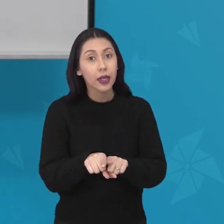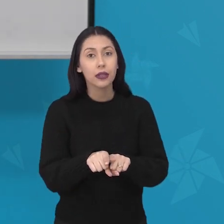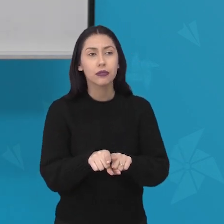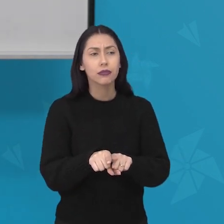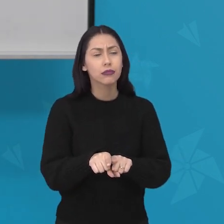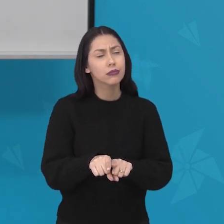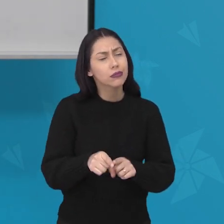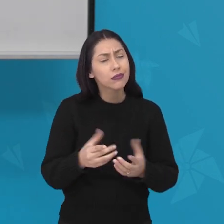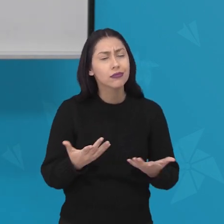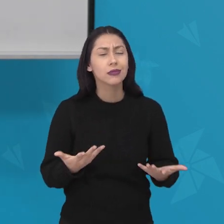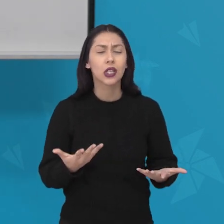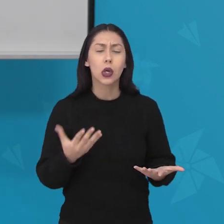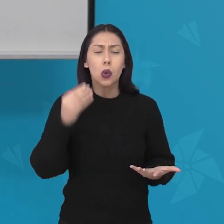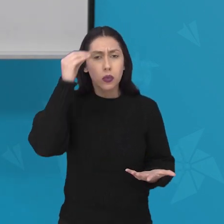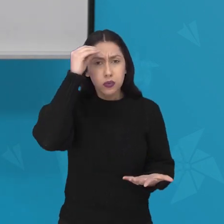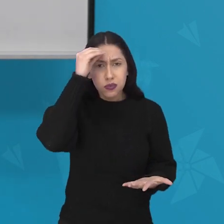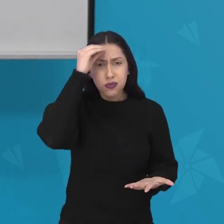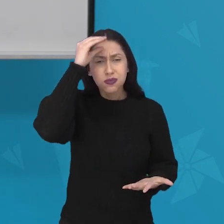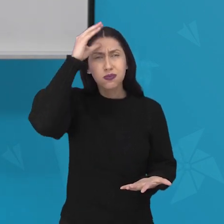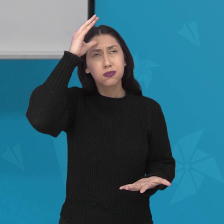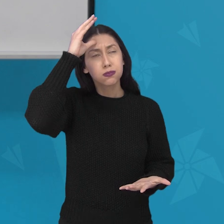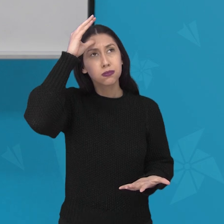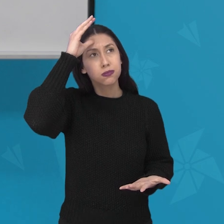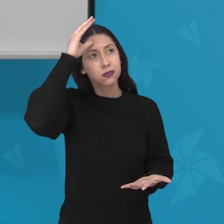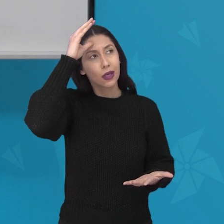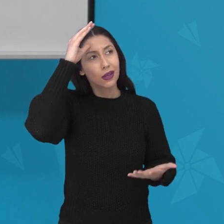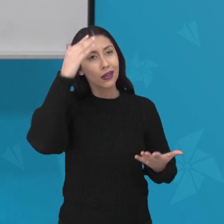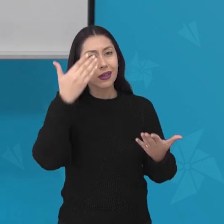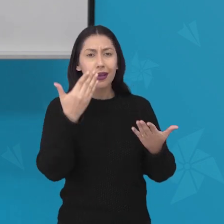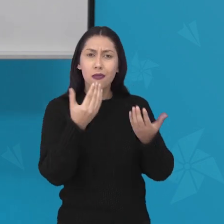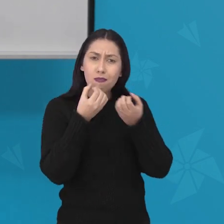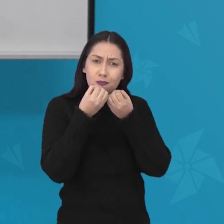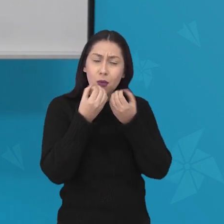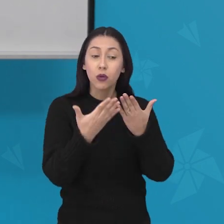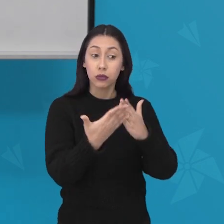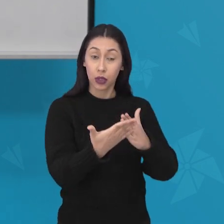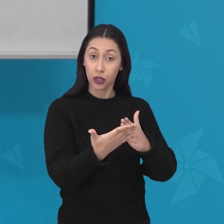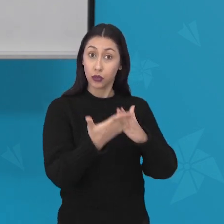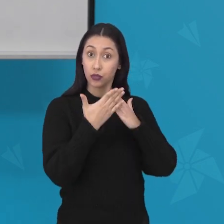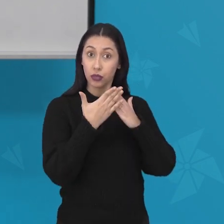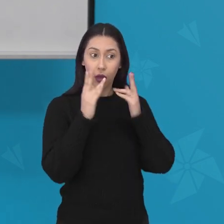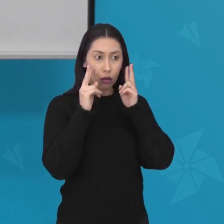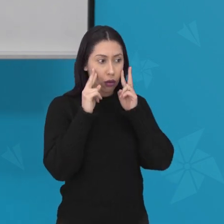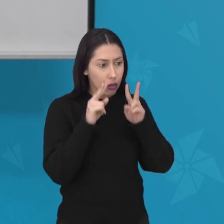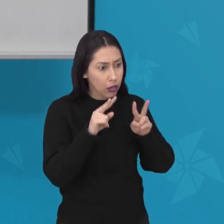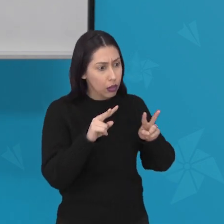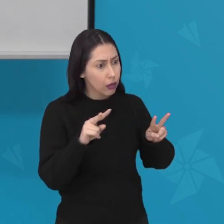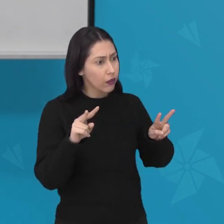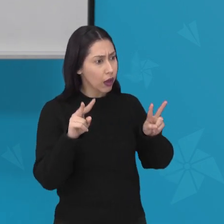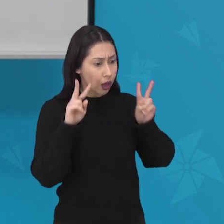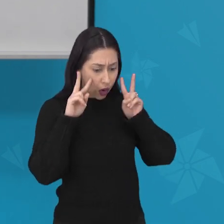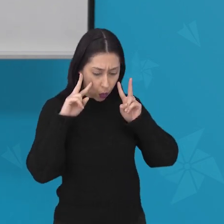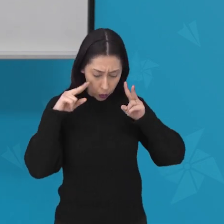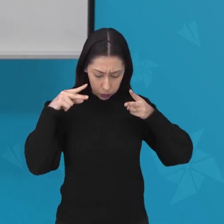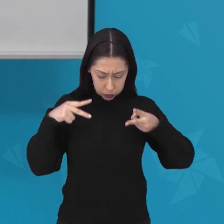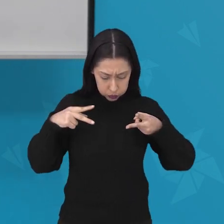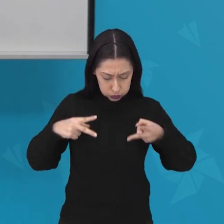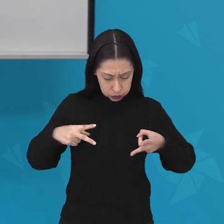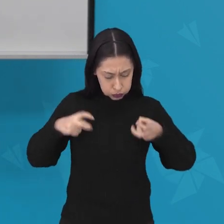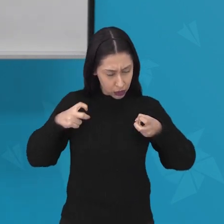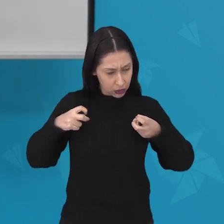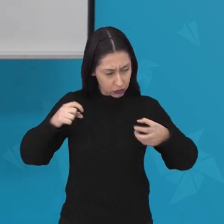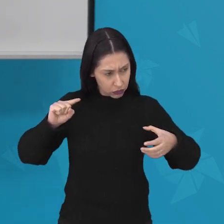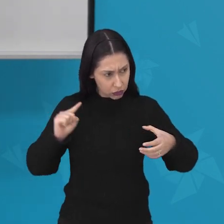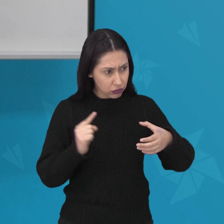alguns saberes que acabam sendo muito bons também para a gente pensar a nossa própria vida, o nosso lugar